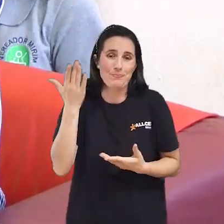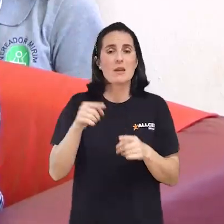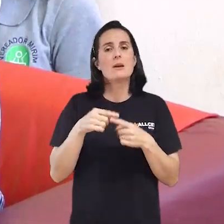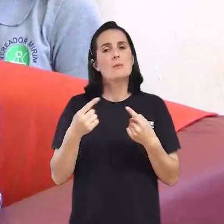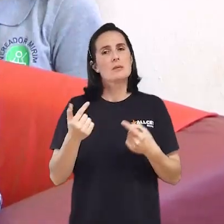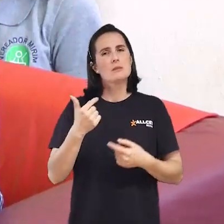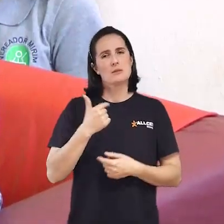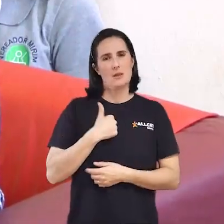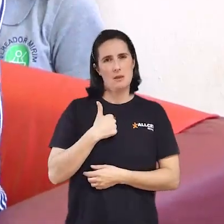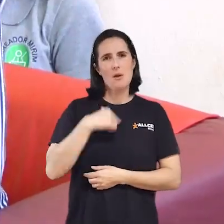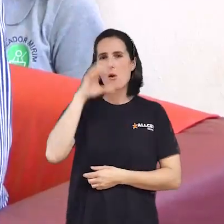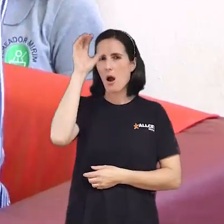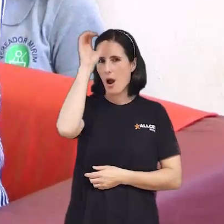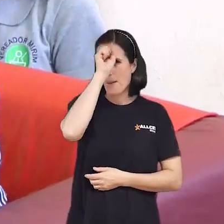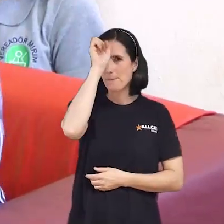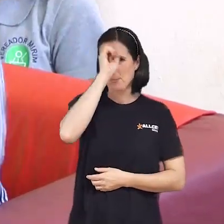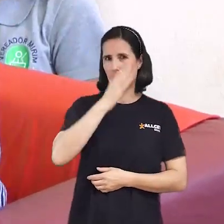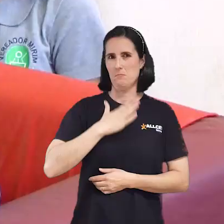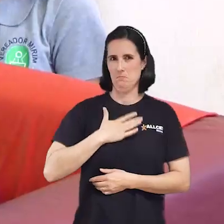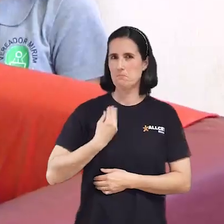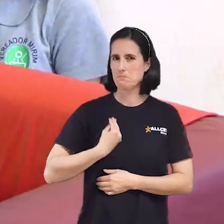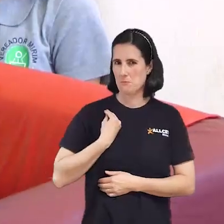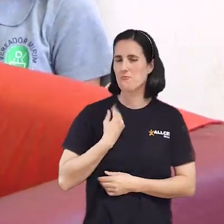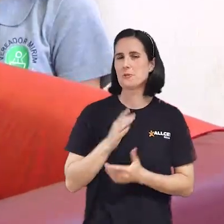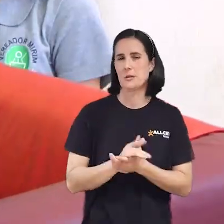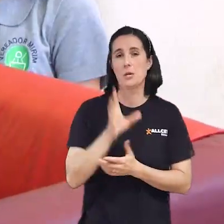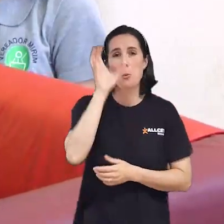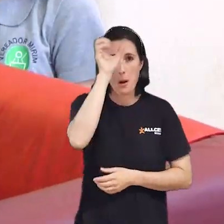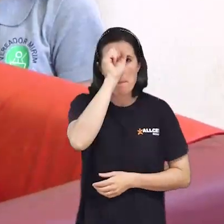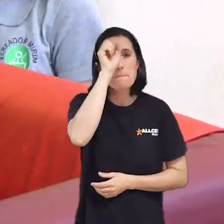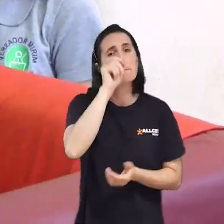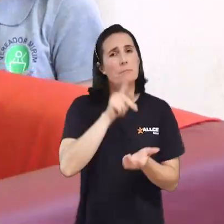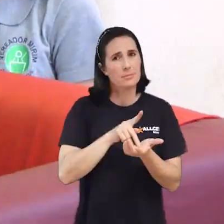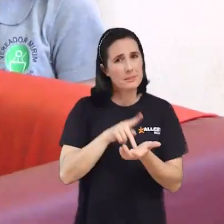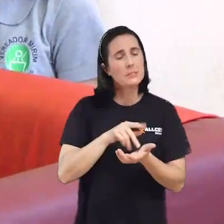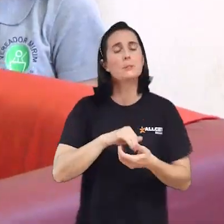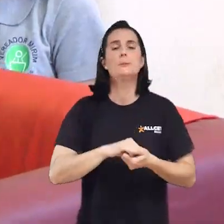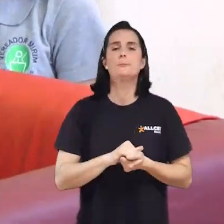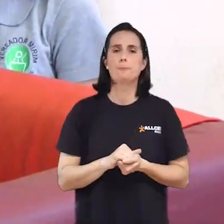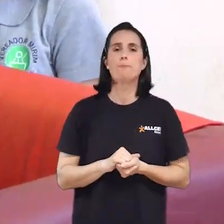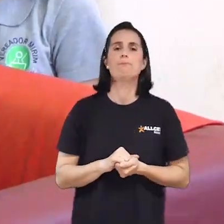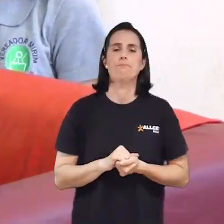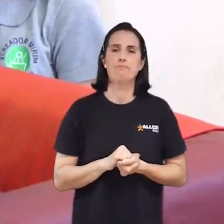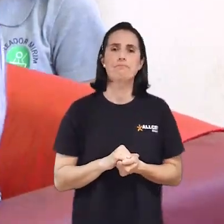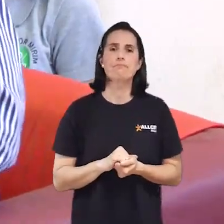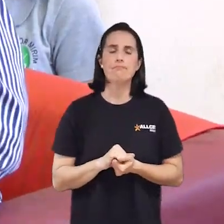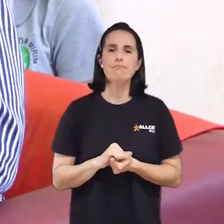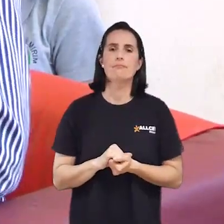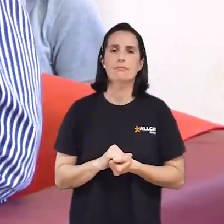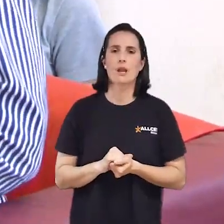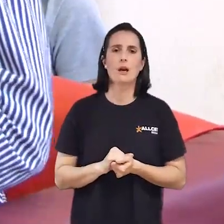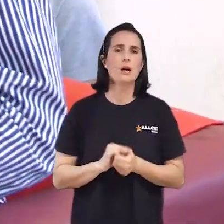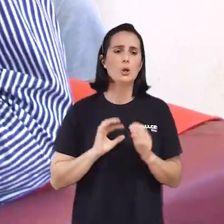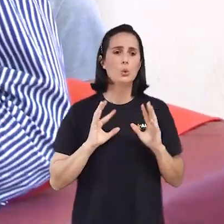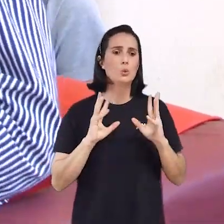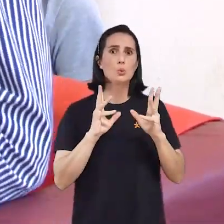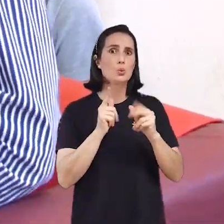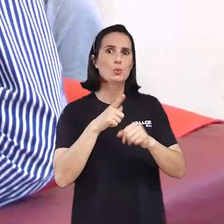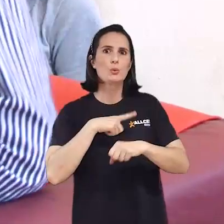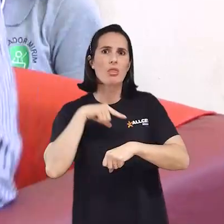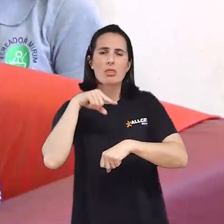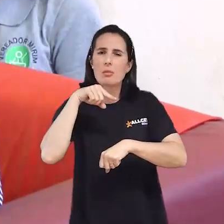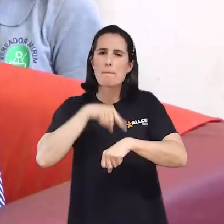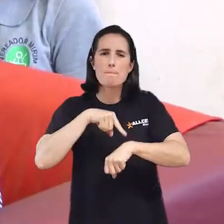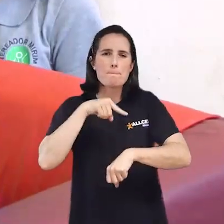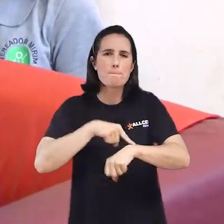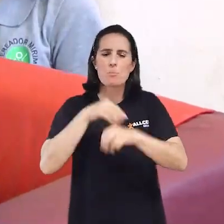E não tem como não achar, porque isso está no teu íntimo, assim, está na tua consciência. Tá passando um cara na rua lá,